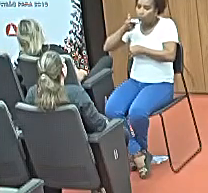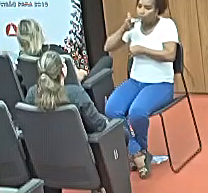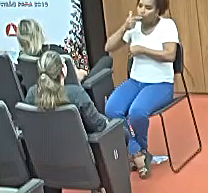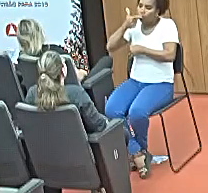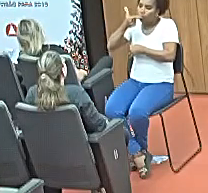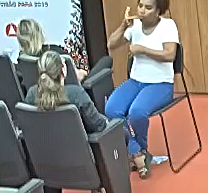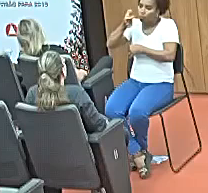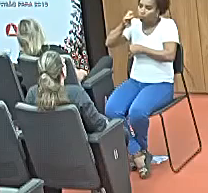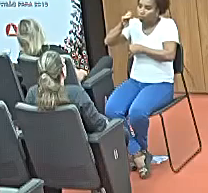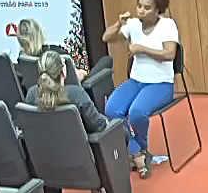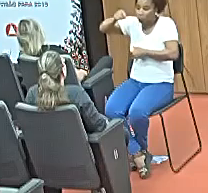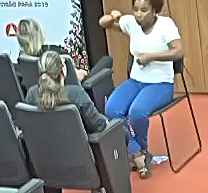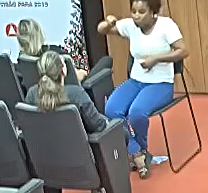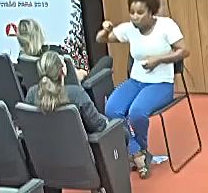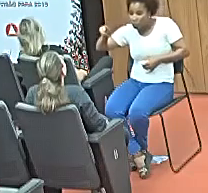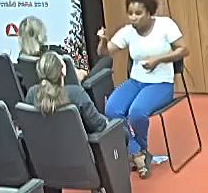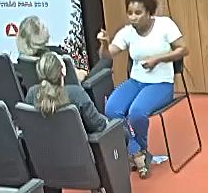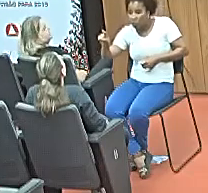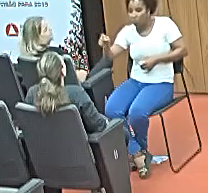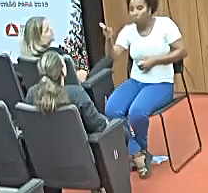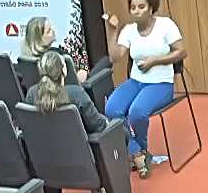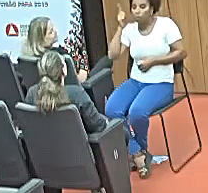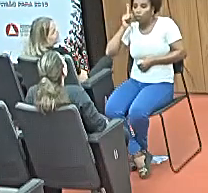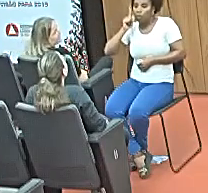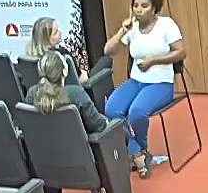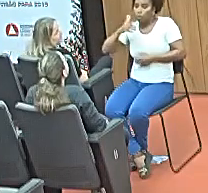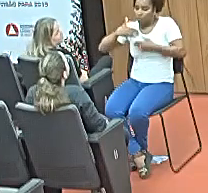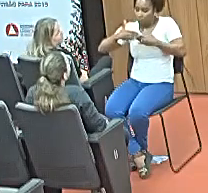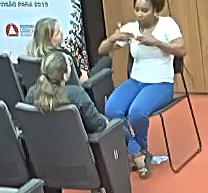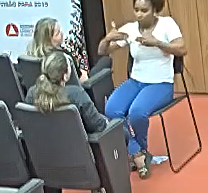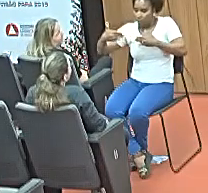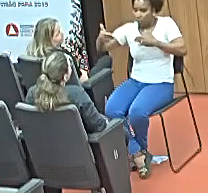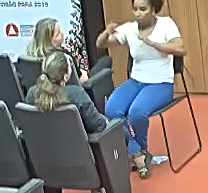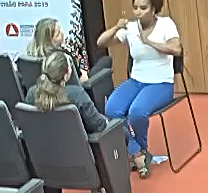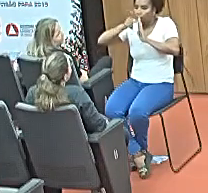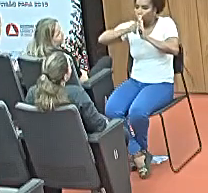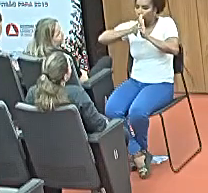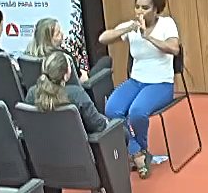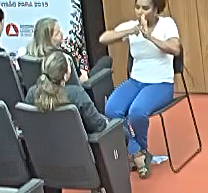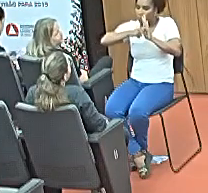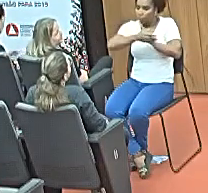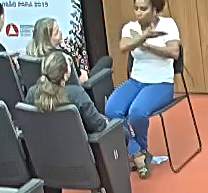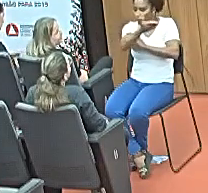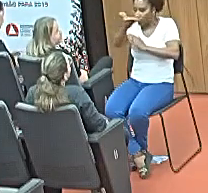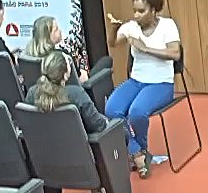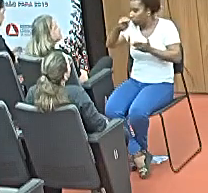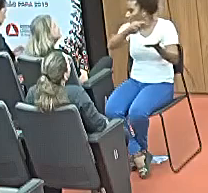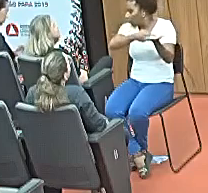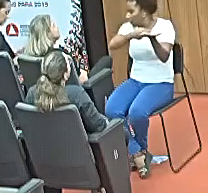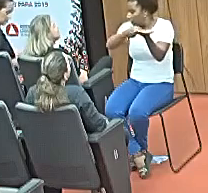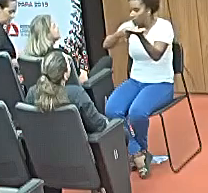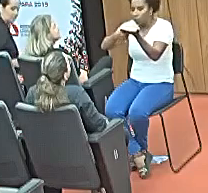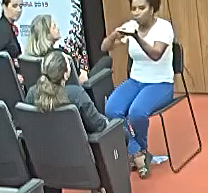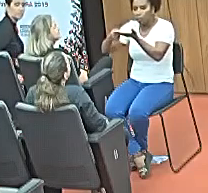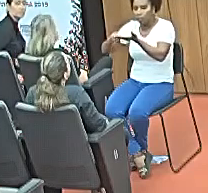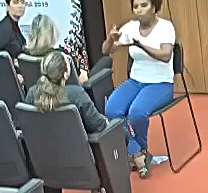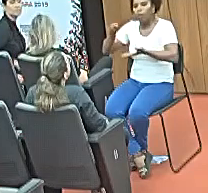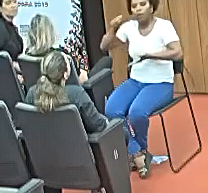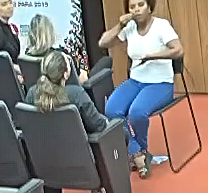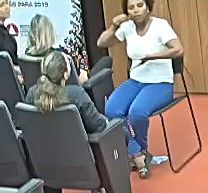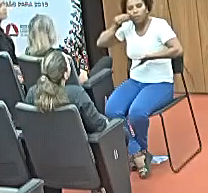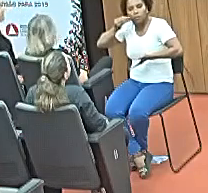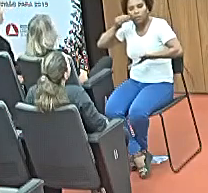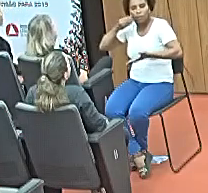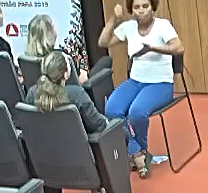um grande abraço a todos um bom retorno para casa eu agora vou enfrentar a estrada que a companheira falou em aberto